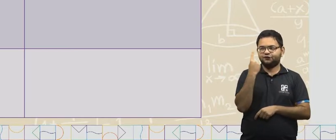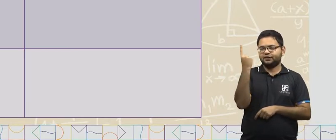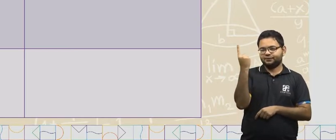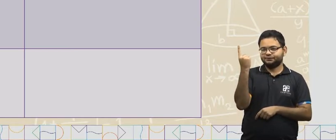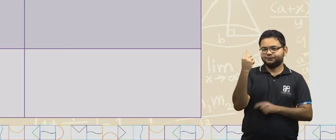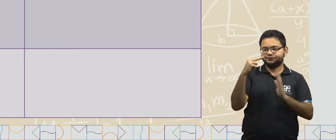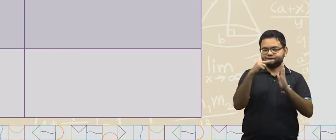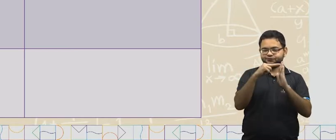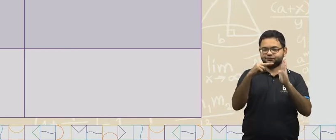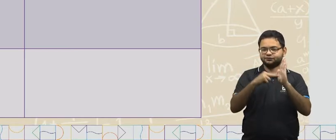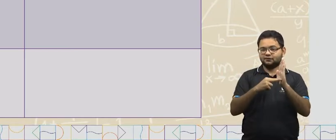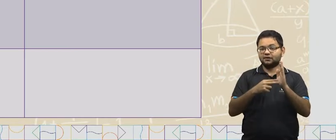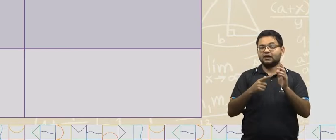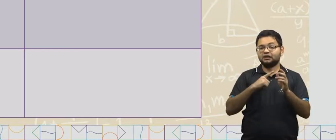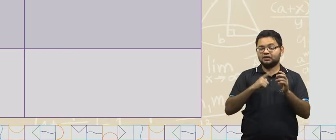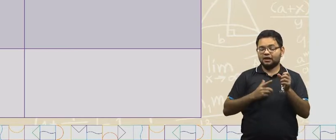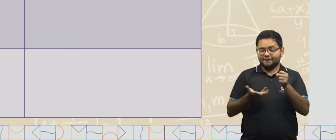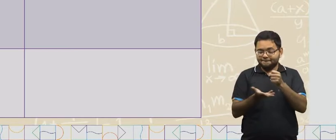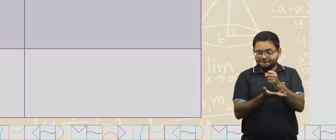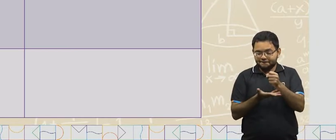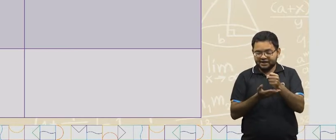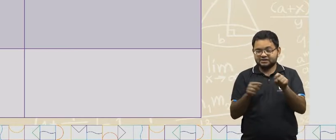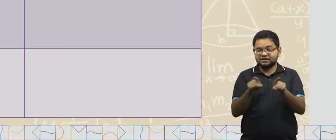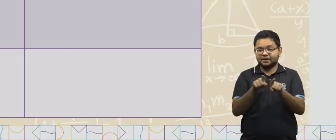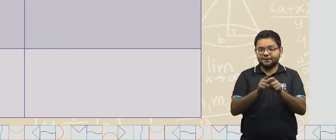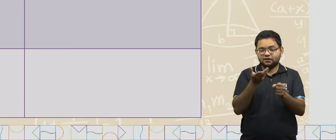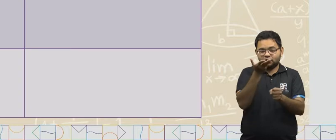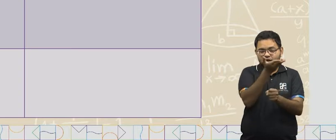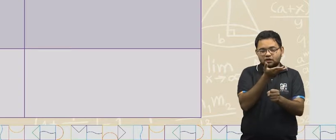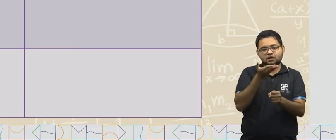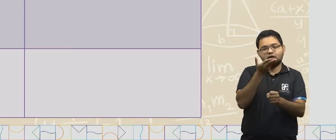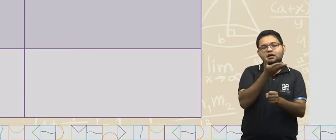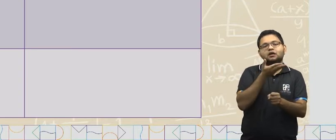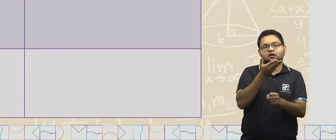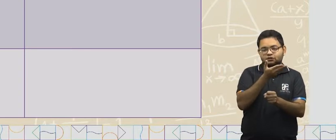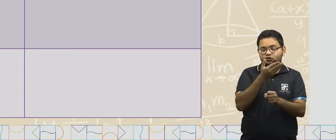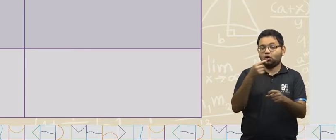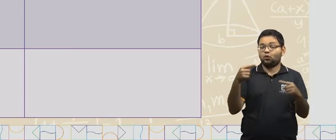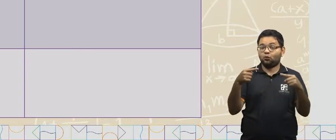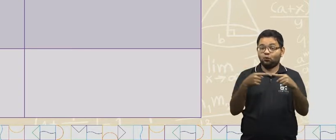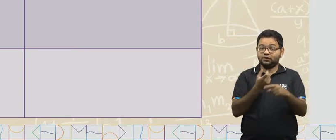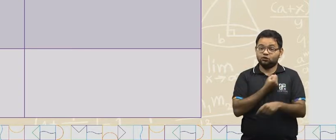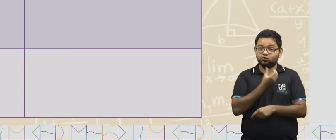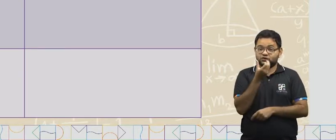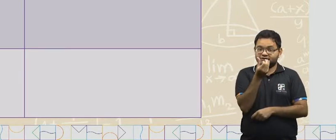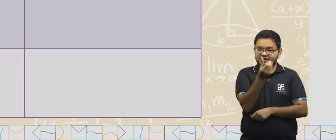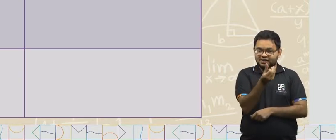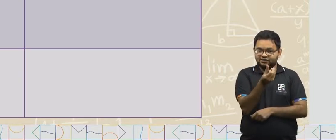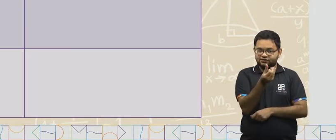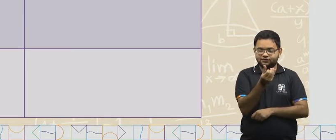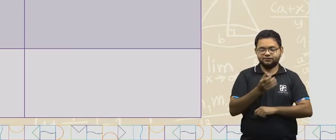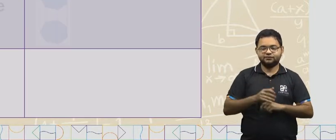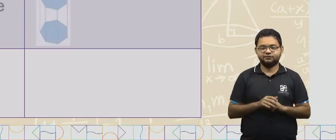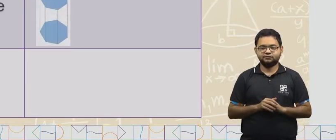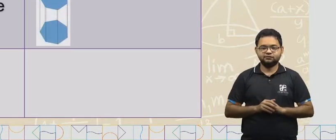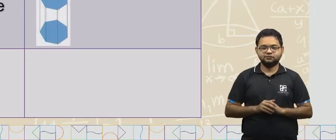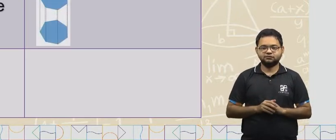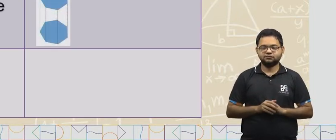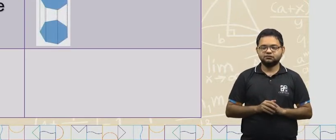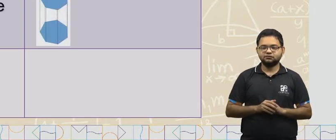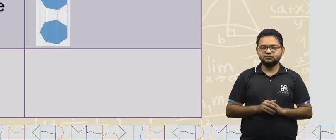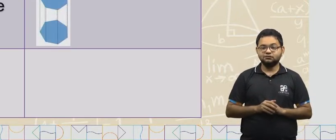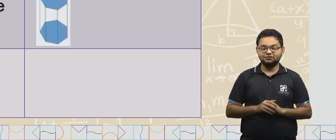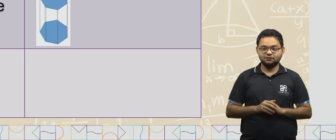prisma são 2 figuras planas de um hexágono, muito bem, do número 6.